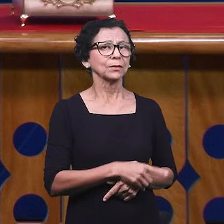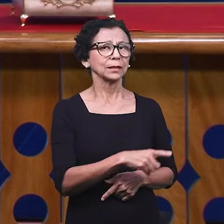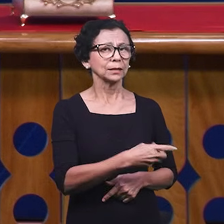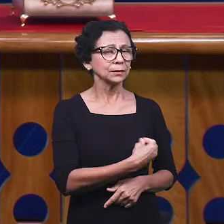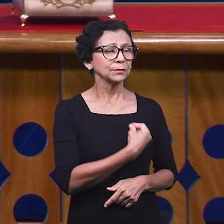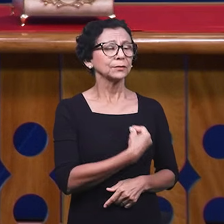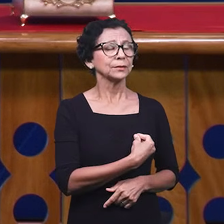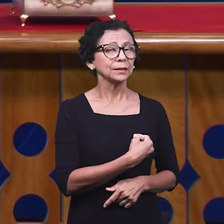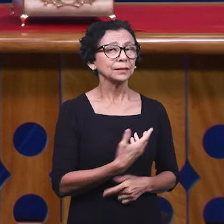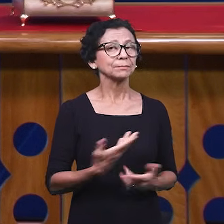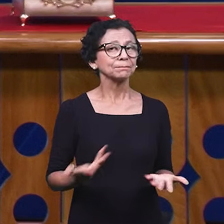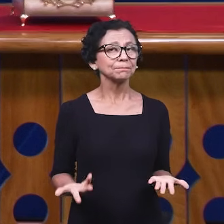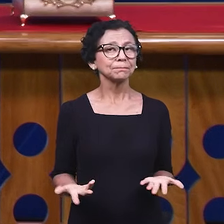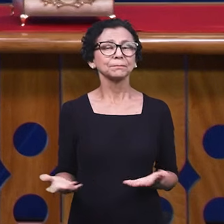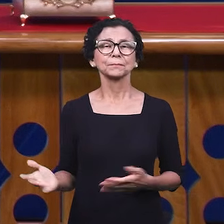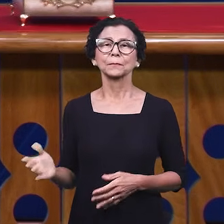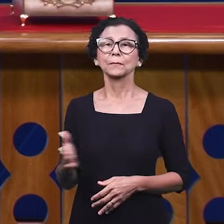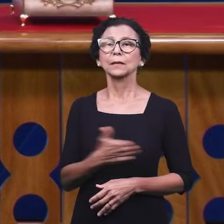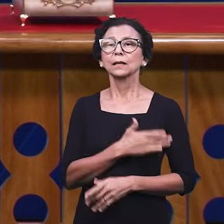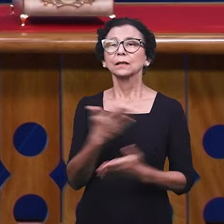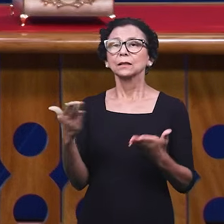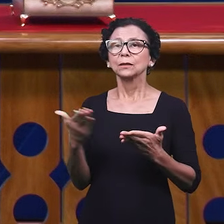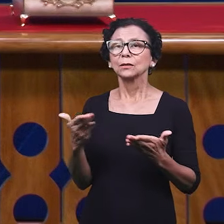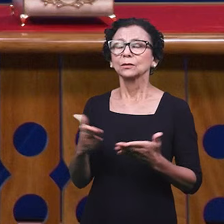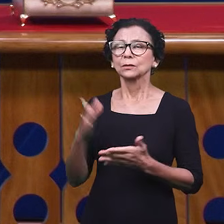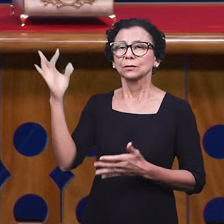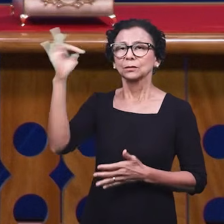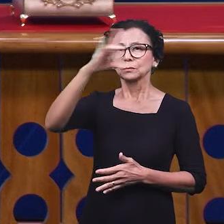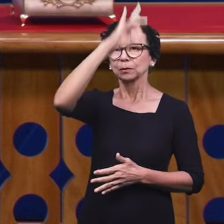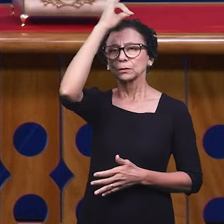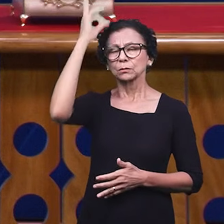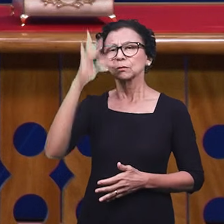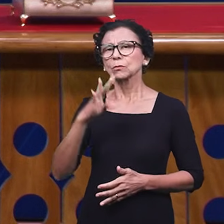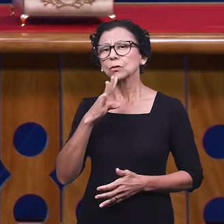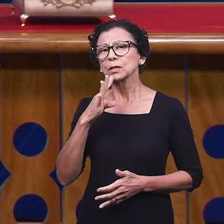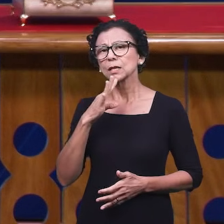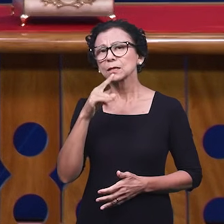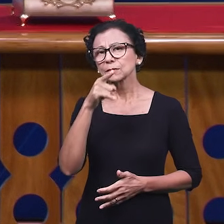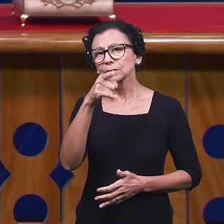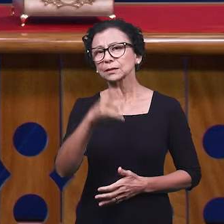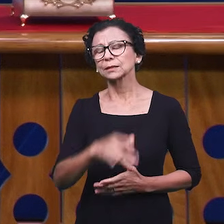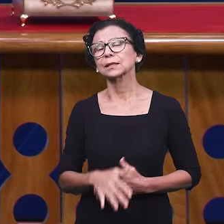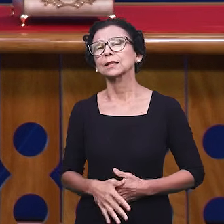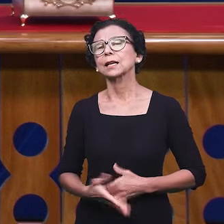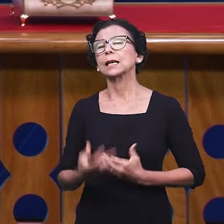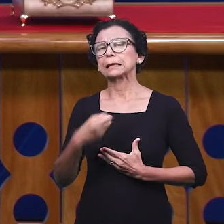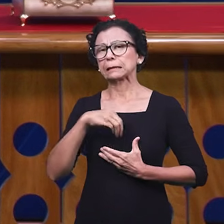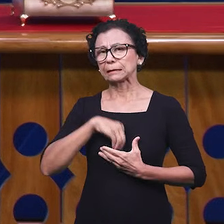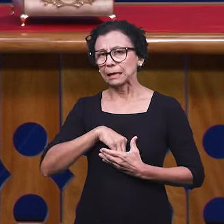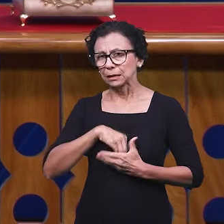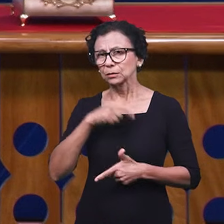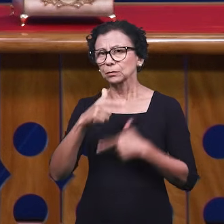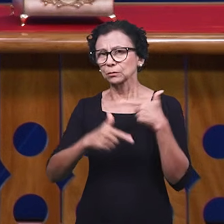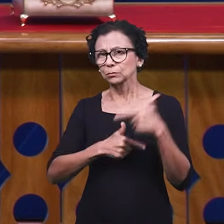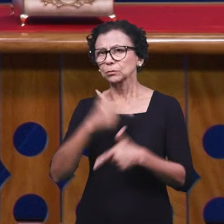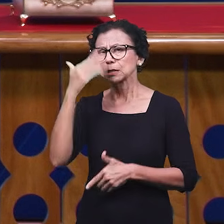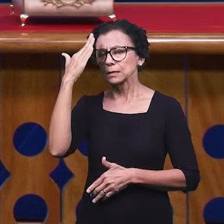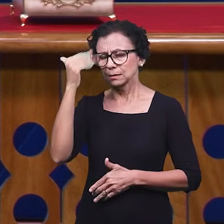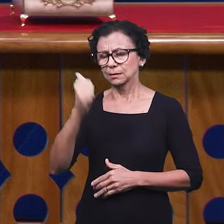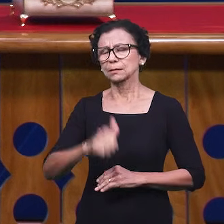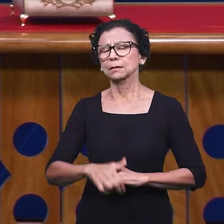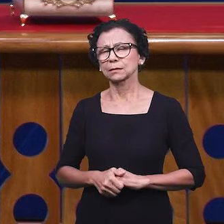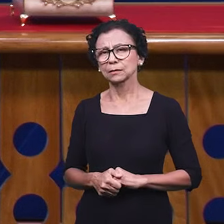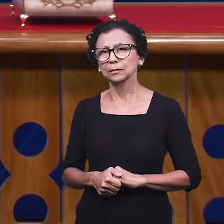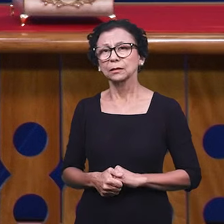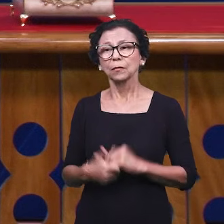o Espírito Santo te conhece. Ele sabe quem é você. Ele sabe as batalhas que você está passando. E nesses momentos,